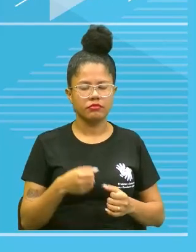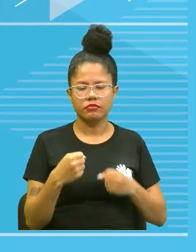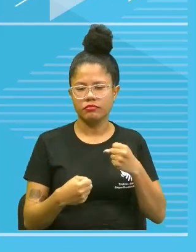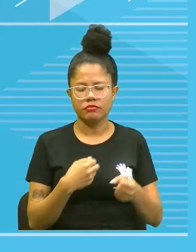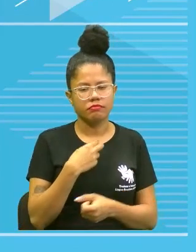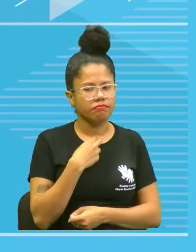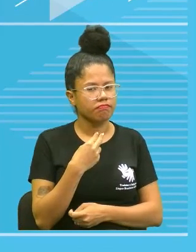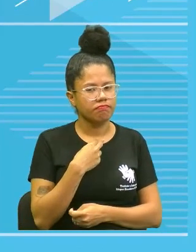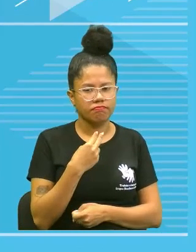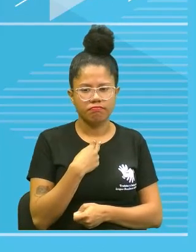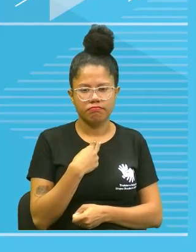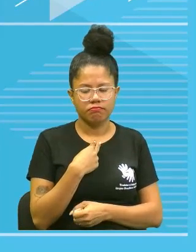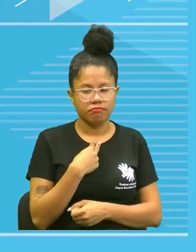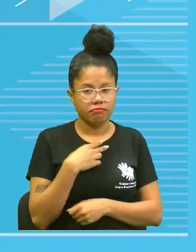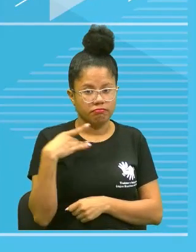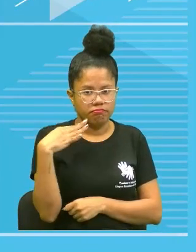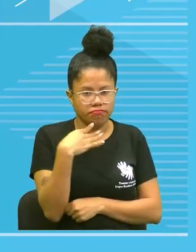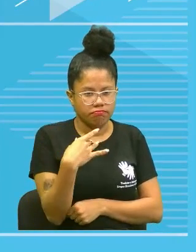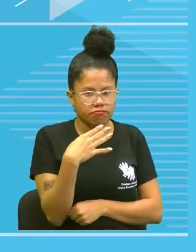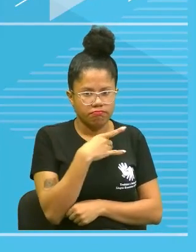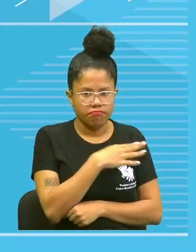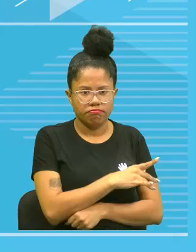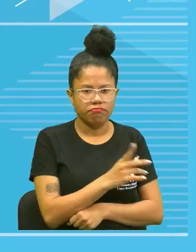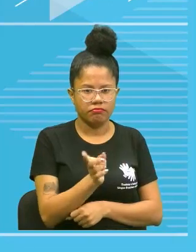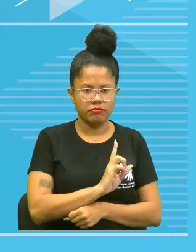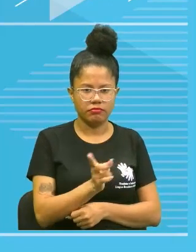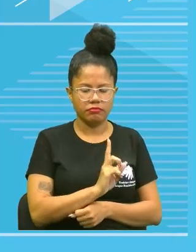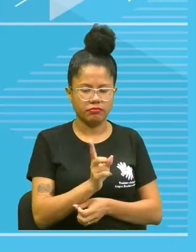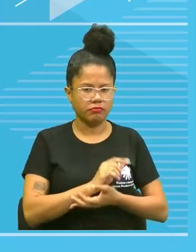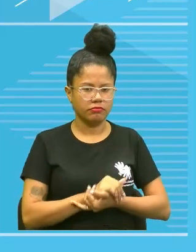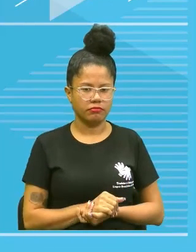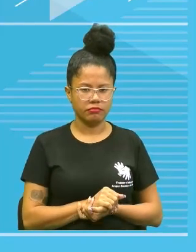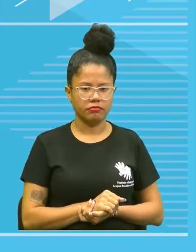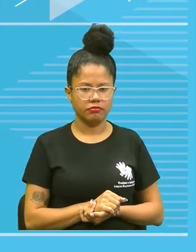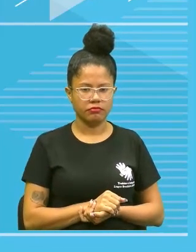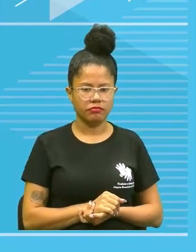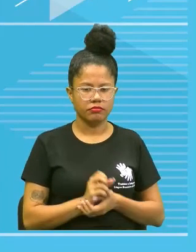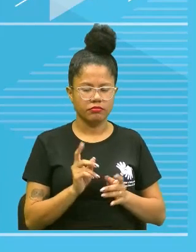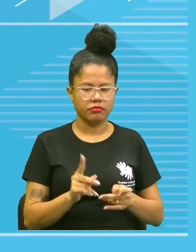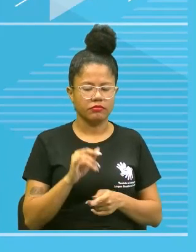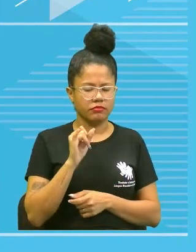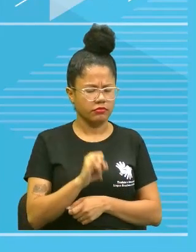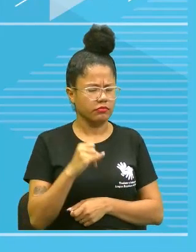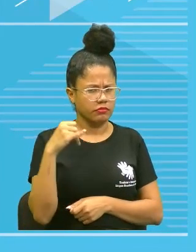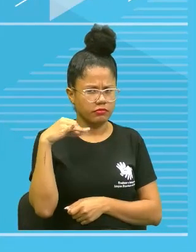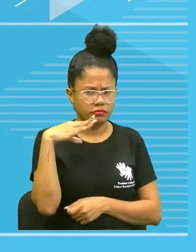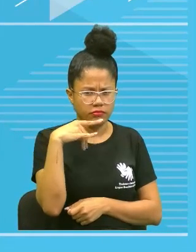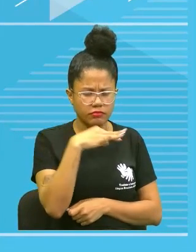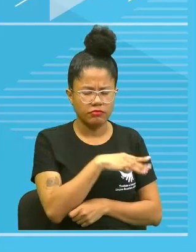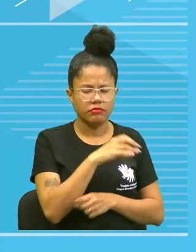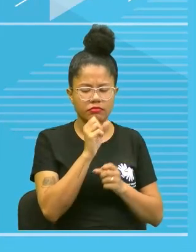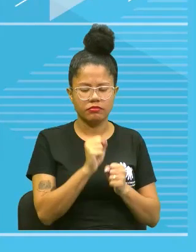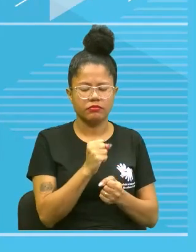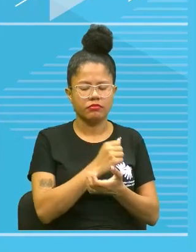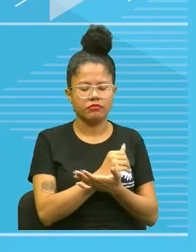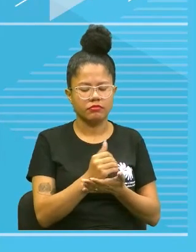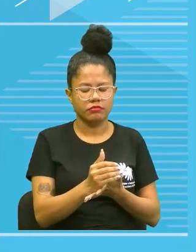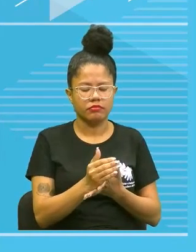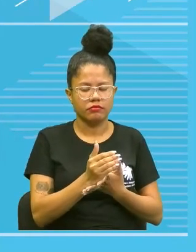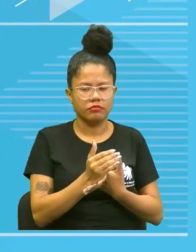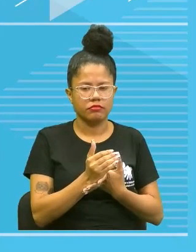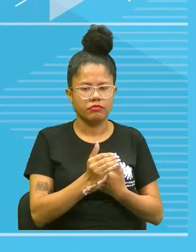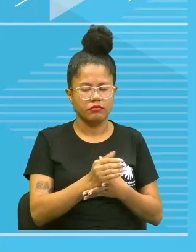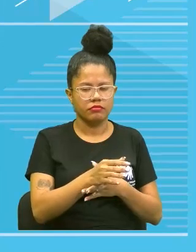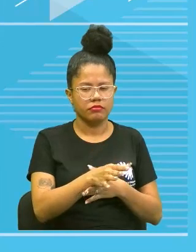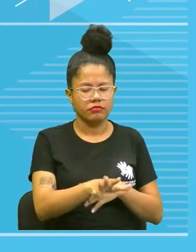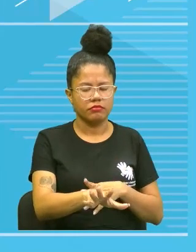pode esquentar muito, tá bom? Ele não pode esquentar muito. Se ele esquentar muito, vai começar a absorver mais combustível